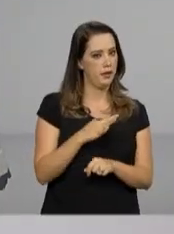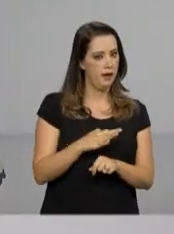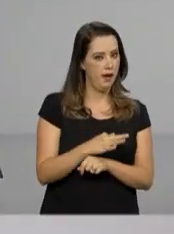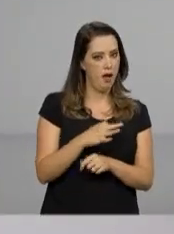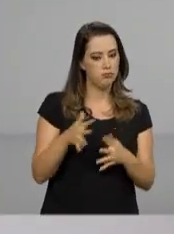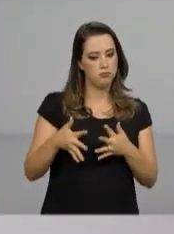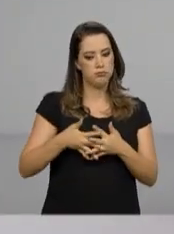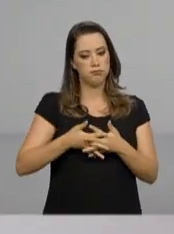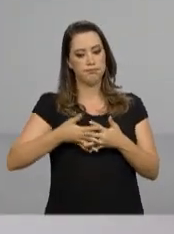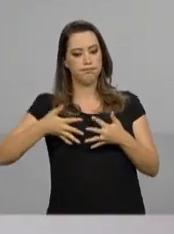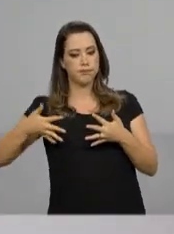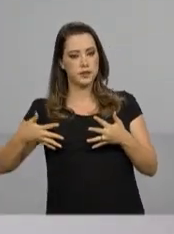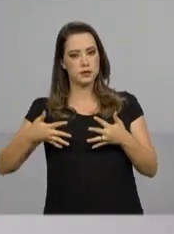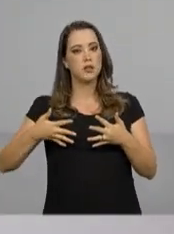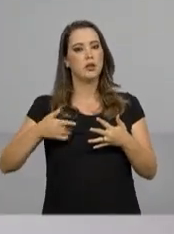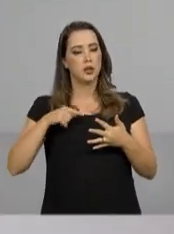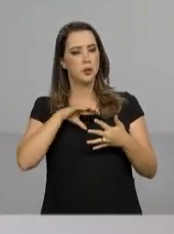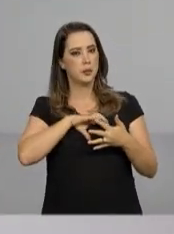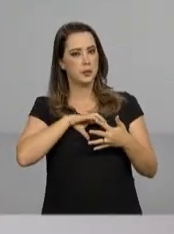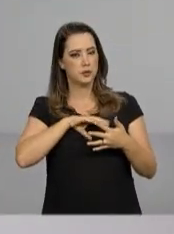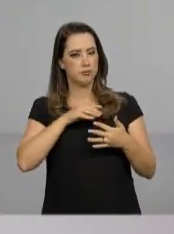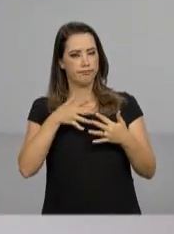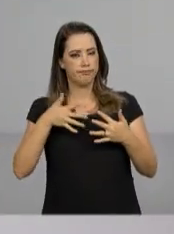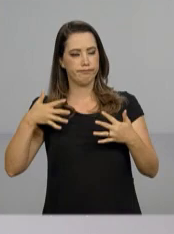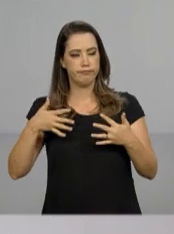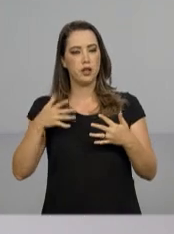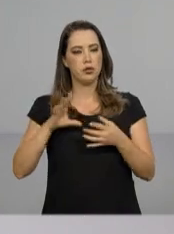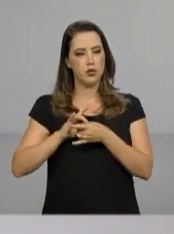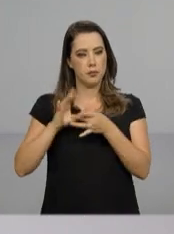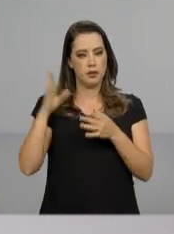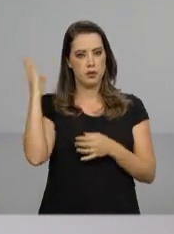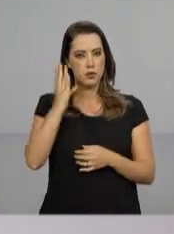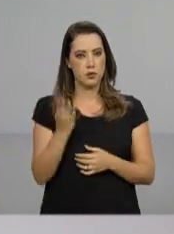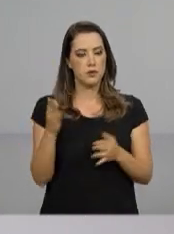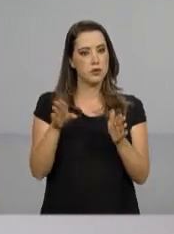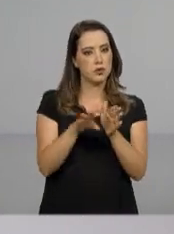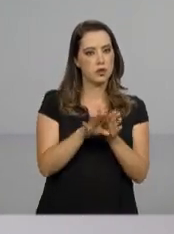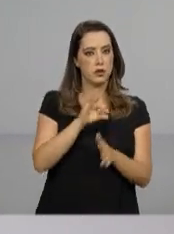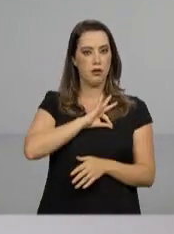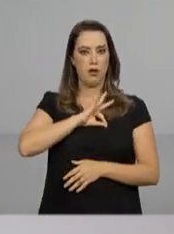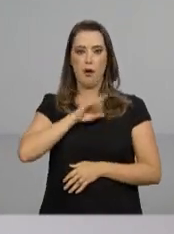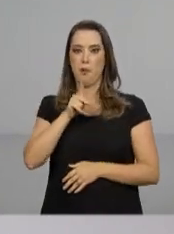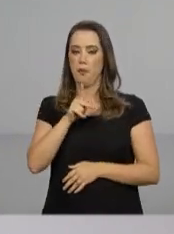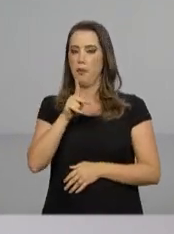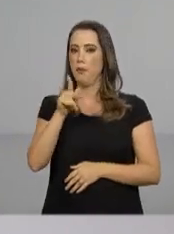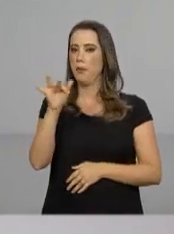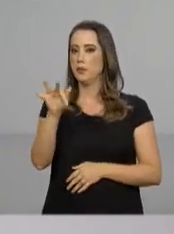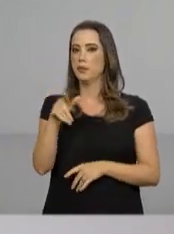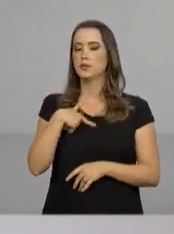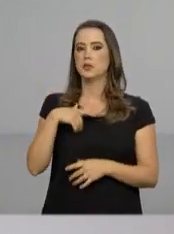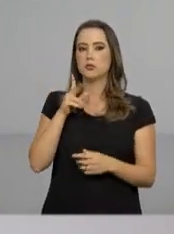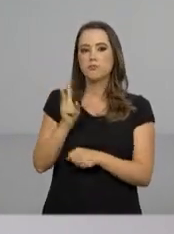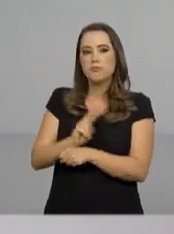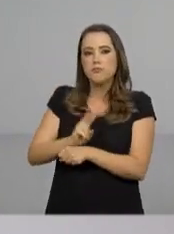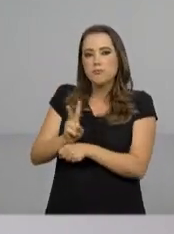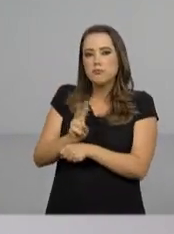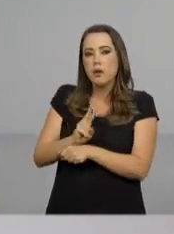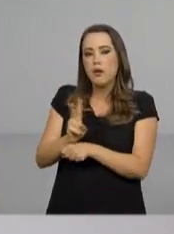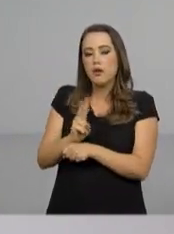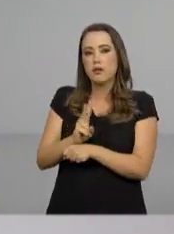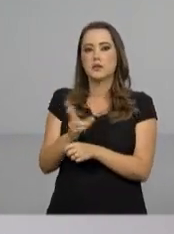Feriado de Independência chegando e a Polícia Rodoviária Federal vai intensificar a fiscalização nas estradas federais. A